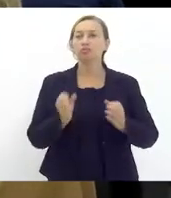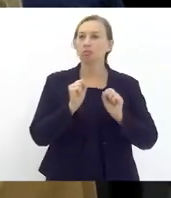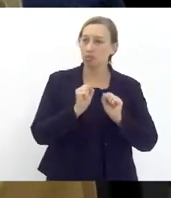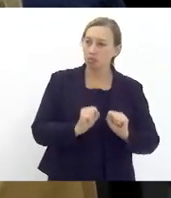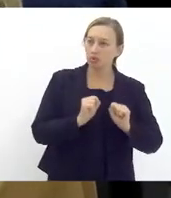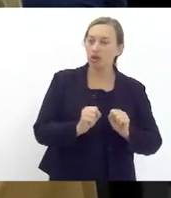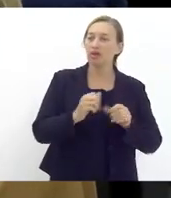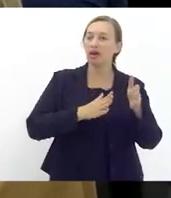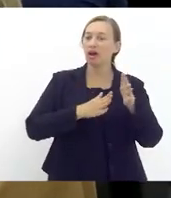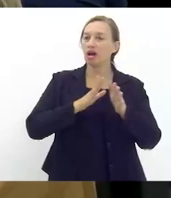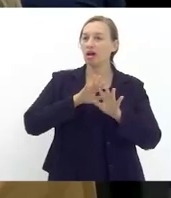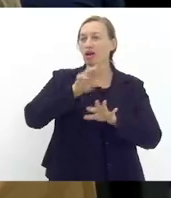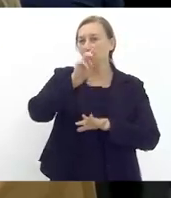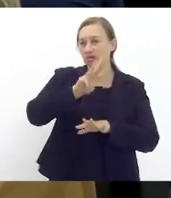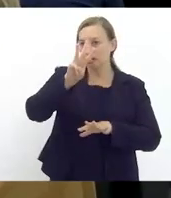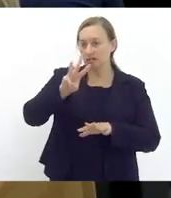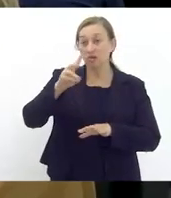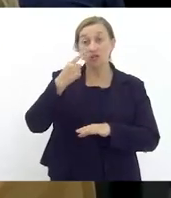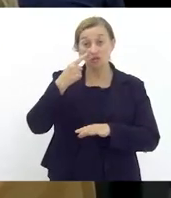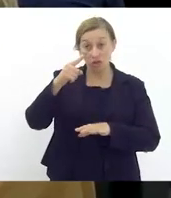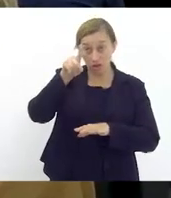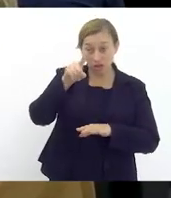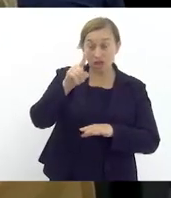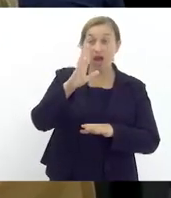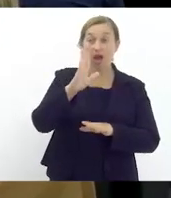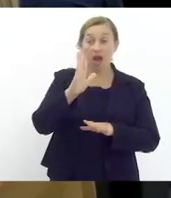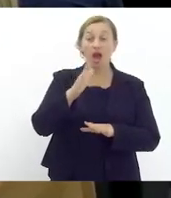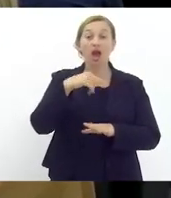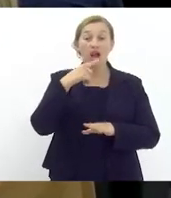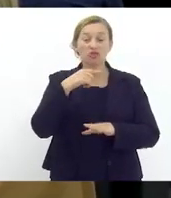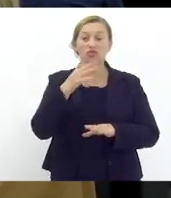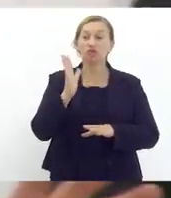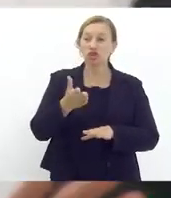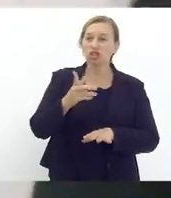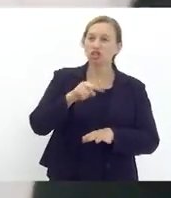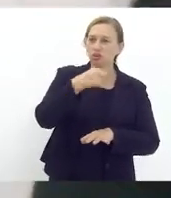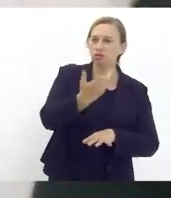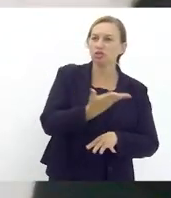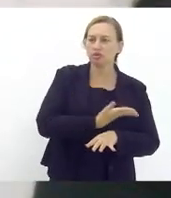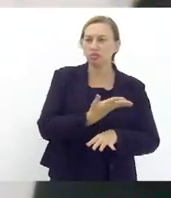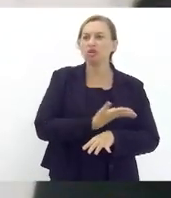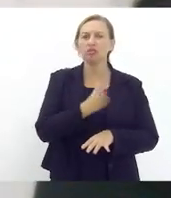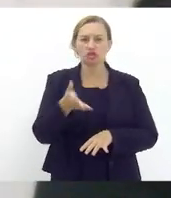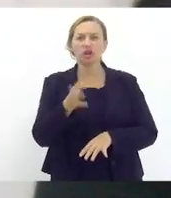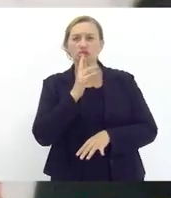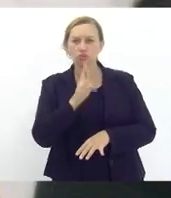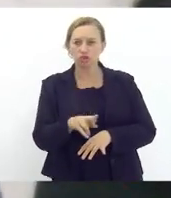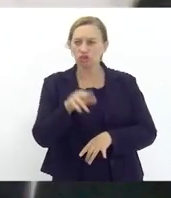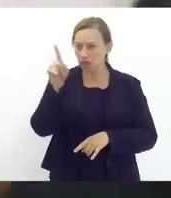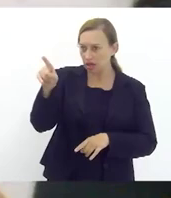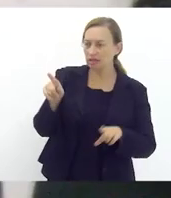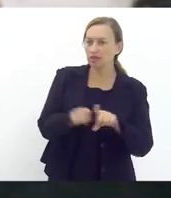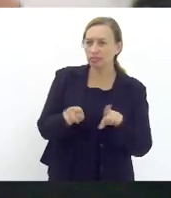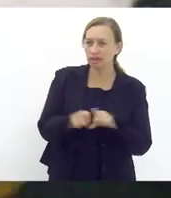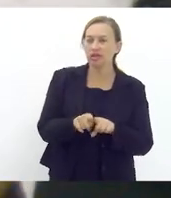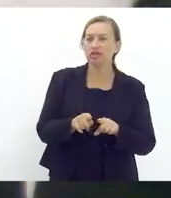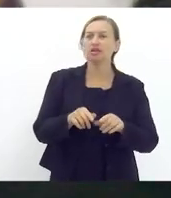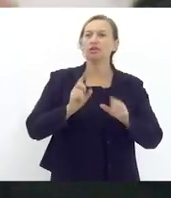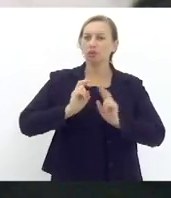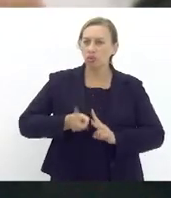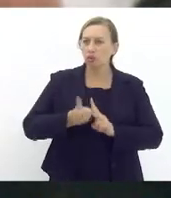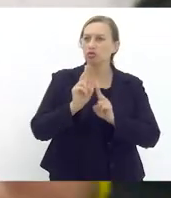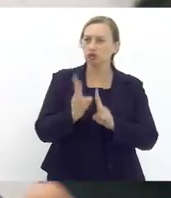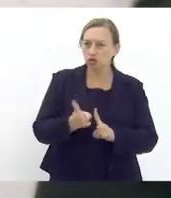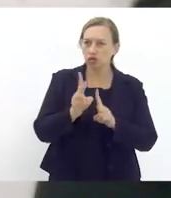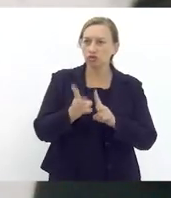acessar ali Pode ser que a sua dúvida já era de algum coleguinha aí e que já foi até respondido e tá lá e esse a gente vai continuar